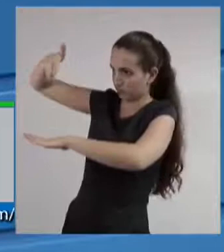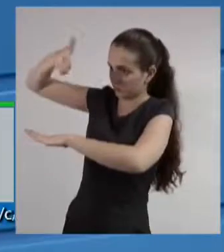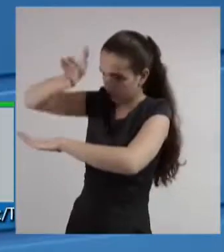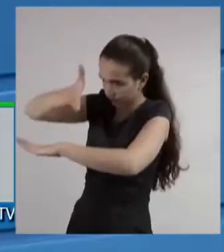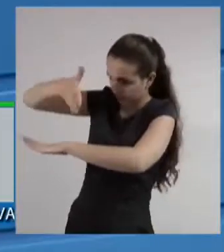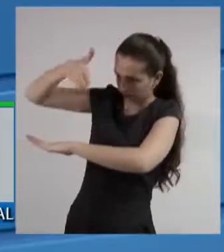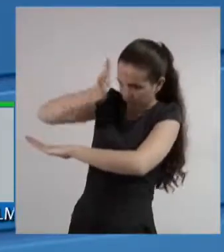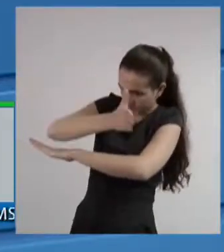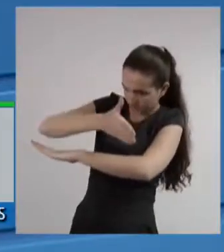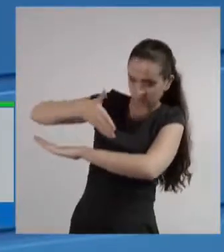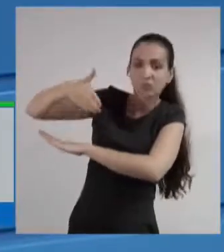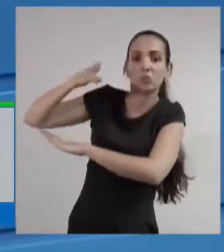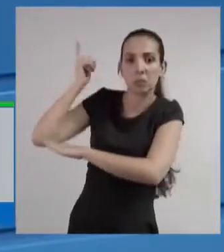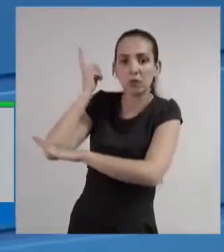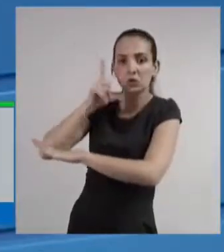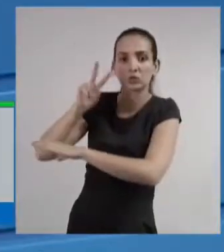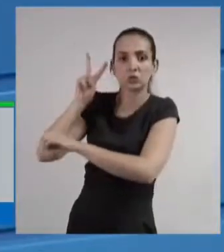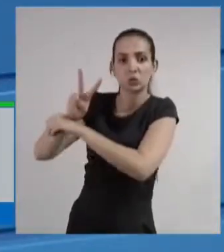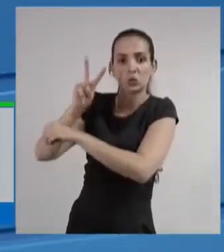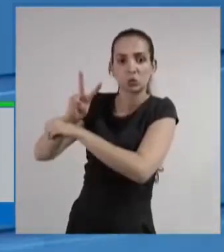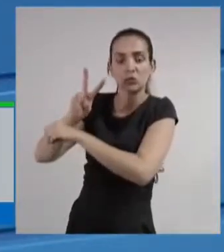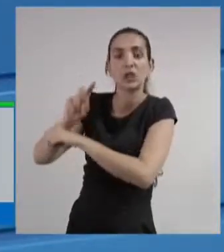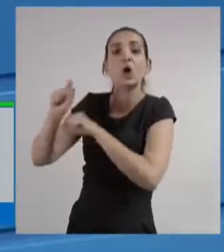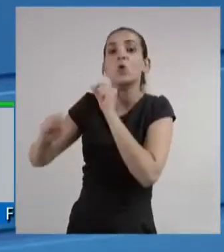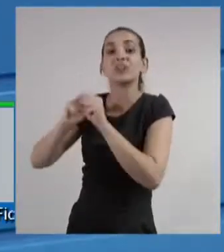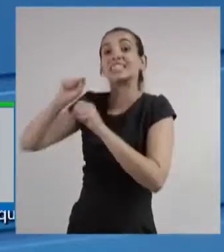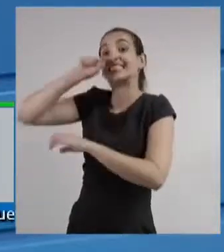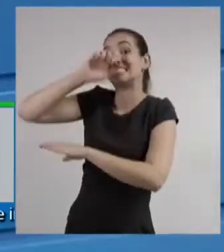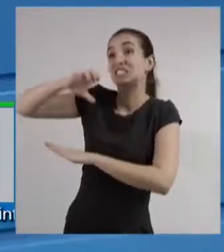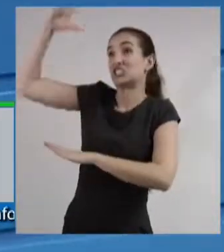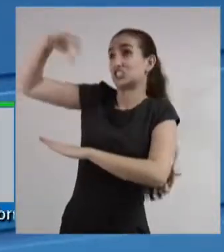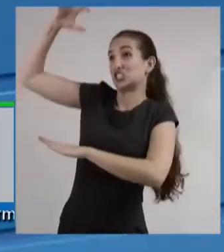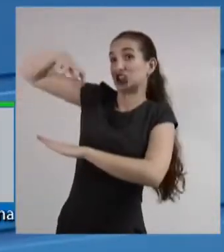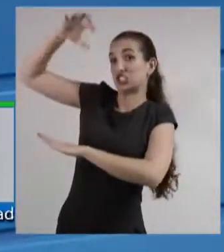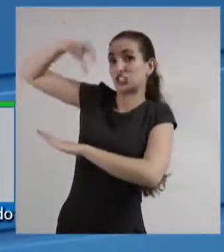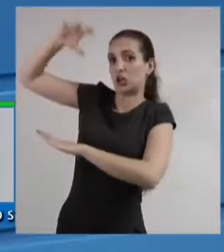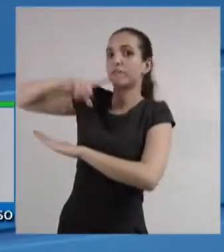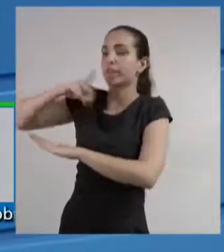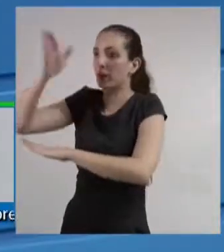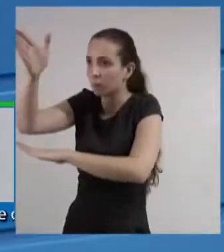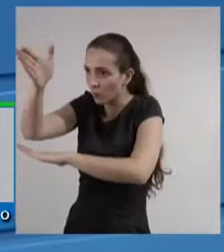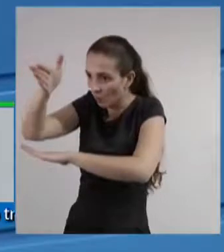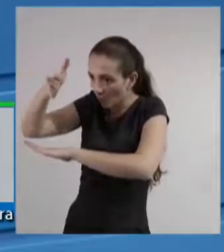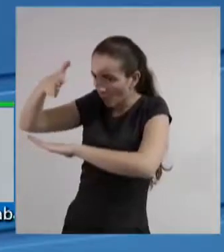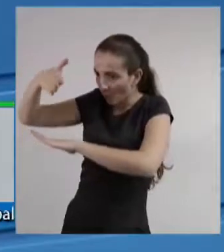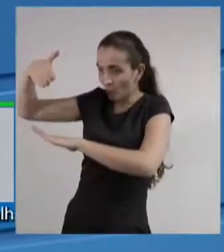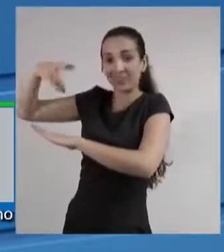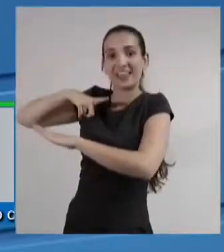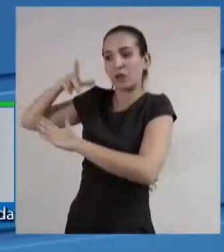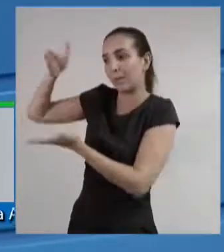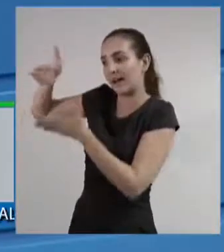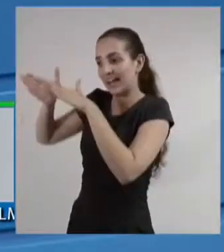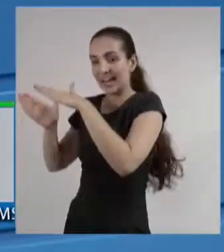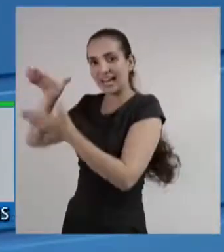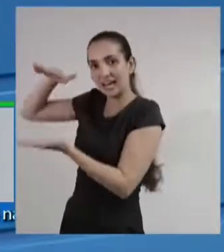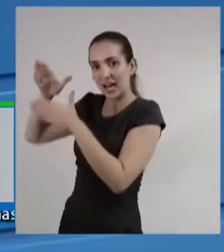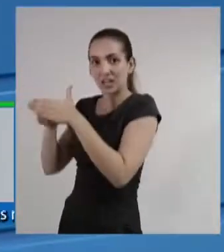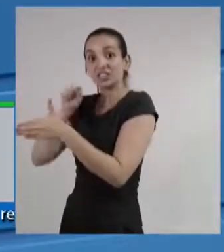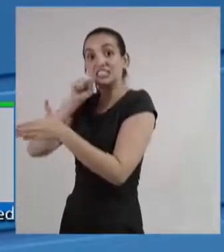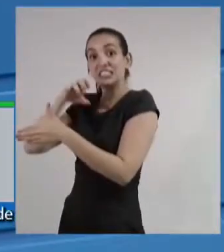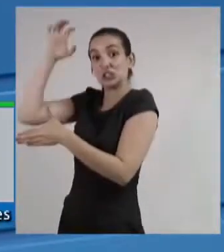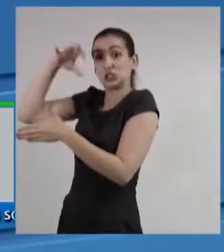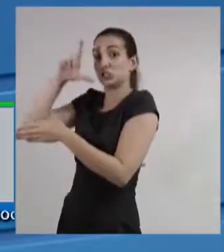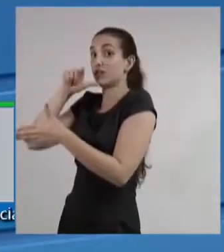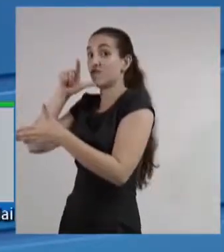retenção, bigode, que são as curvas de nível, no final do bigode, a caixa de retenção, para você poder fazer